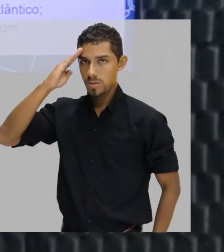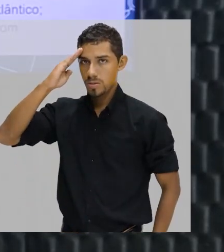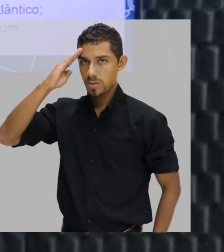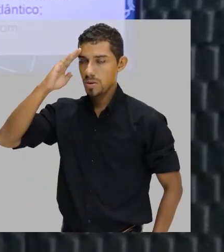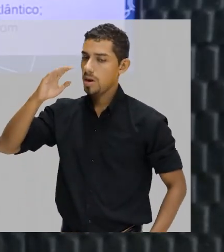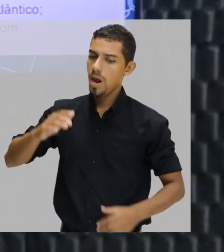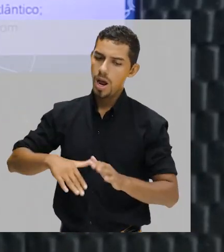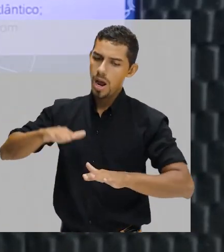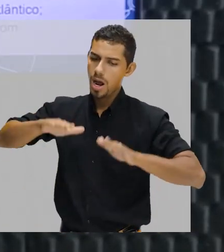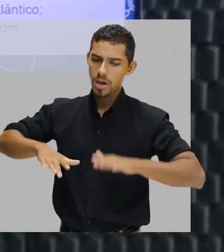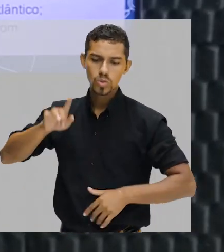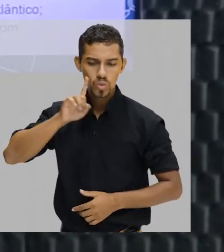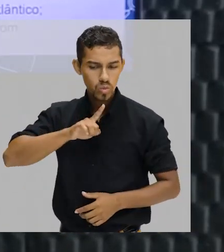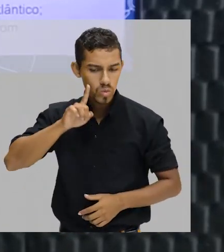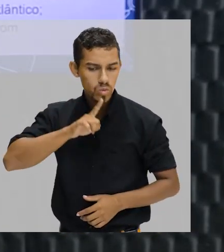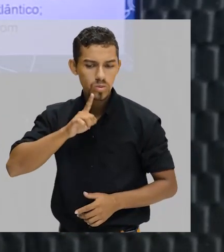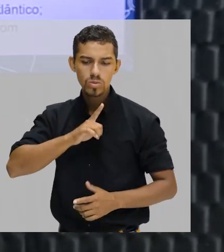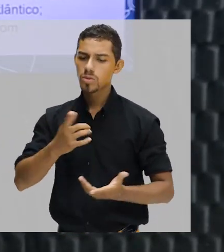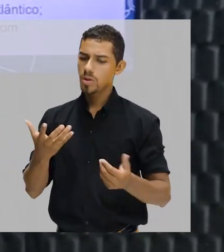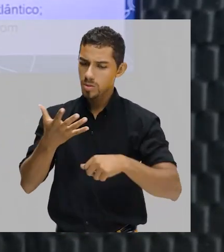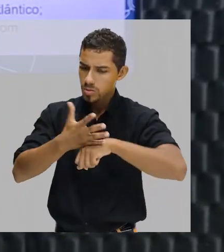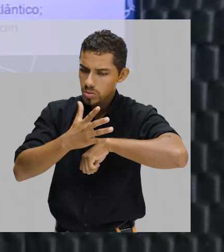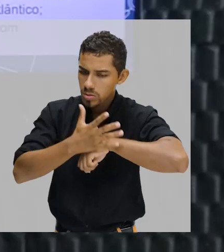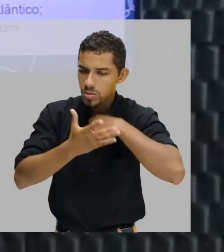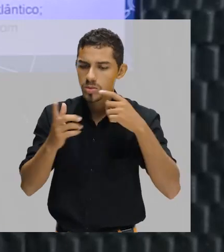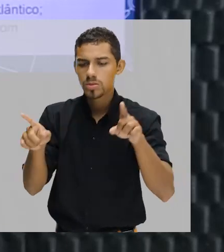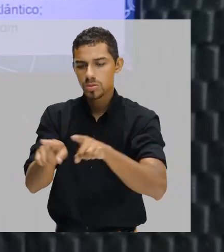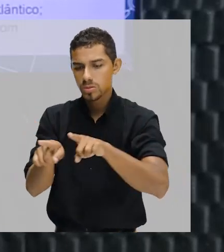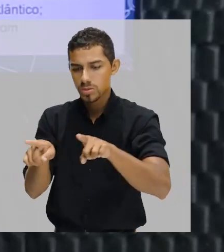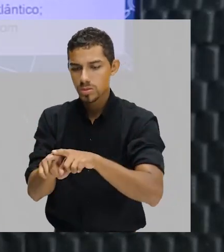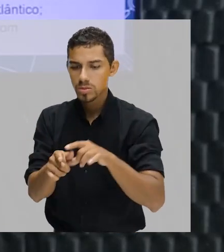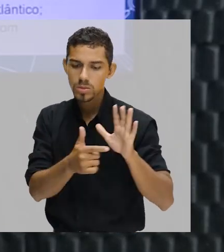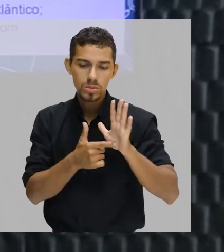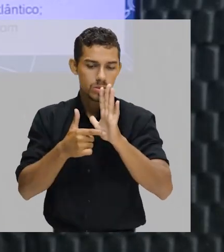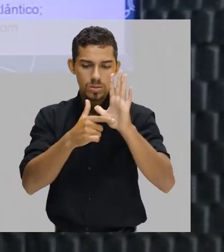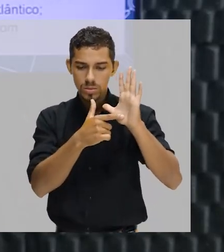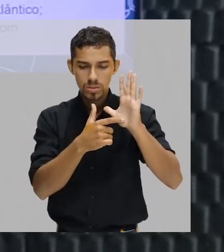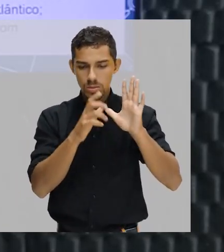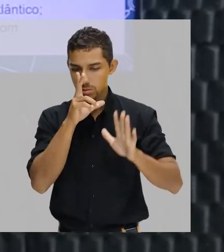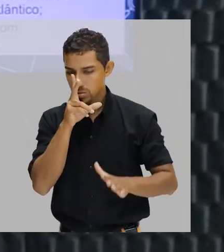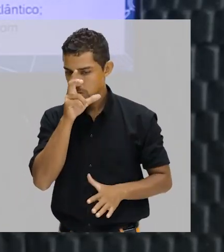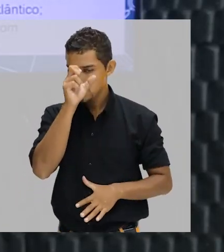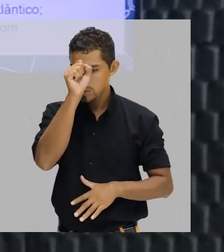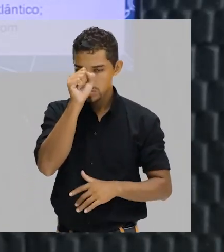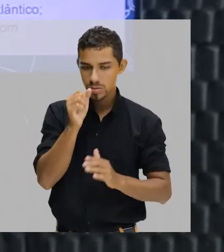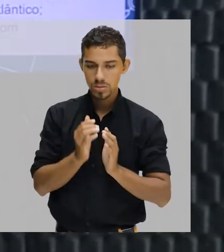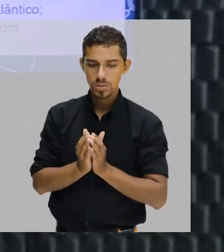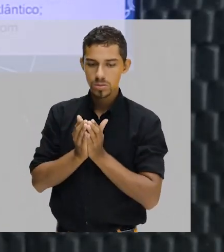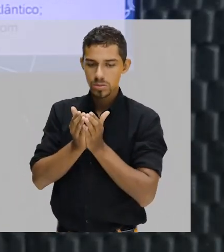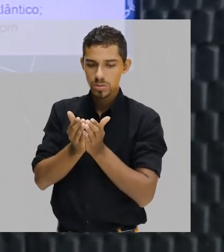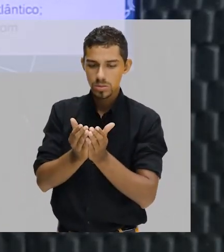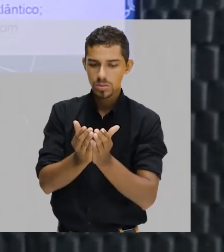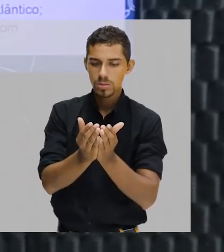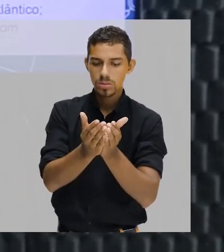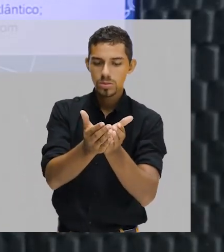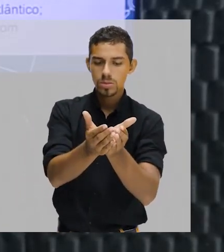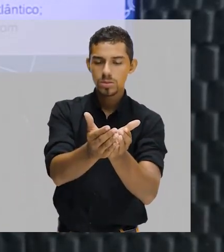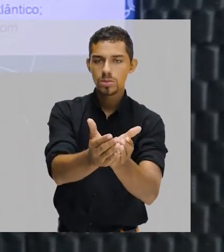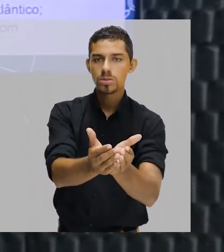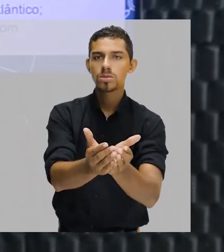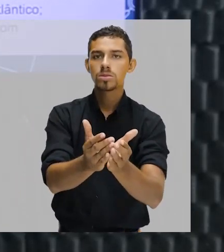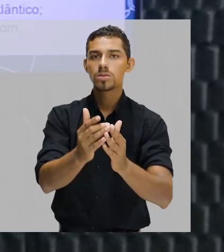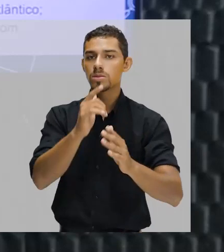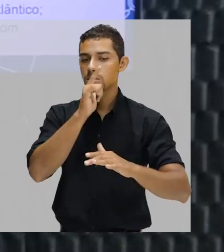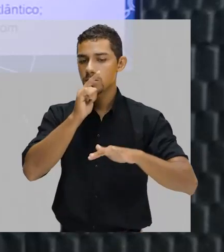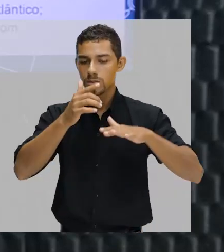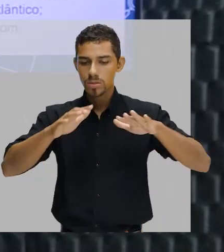Os Estados Unidos, por exemplo, fazem muitos exercícios e até como uma forma de demonstração de poder, ele traz muitos dos seus navios de guerra, né, próximo ao litoral